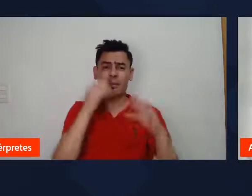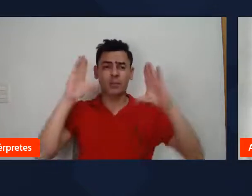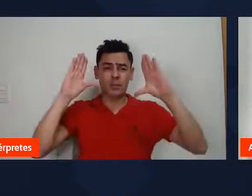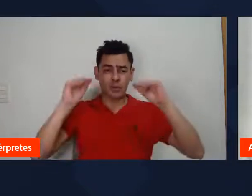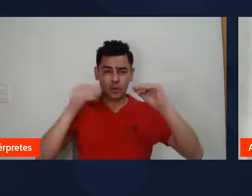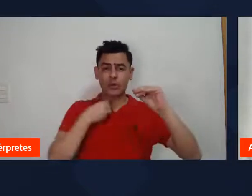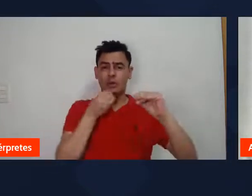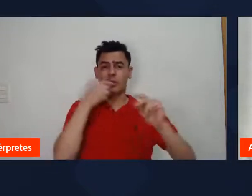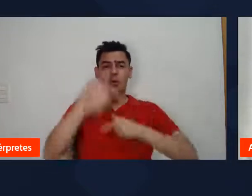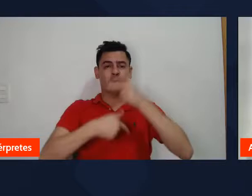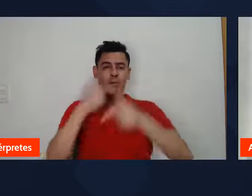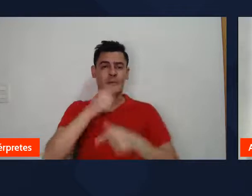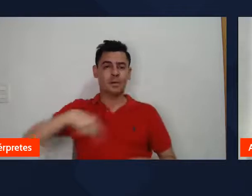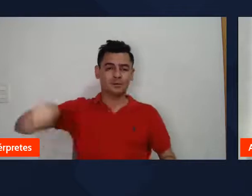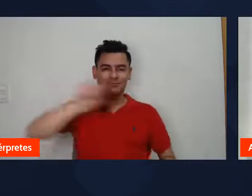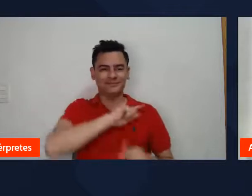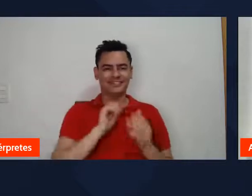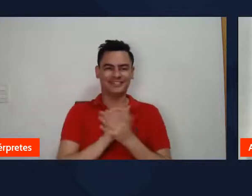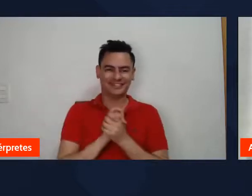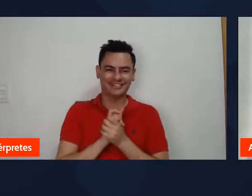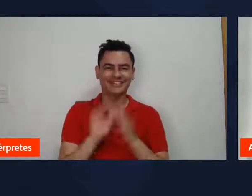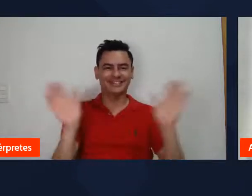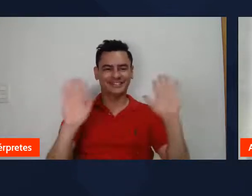todos nós.